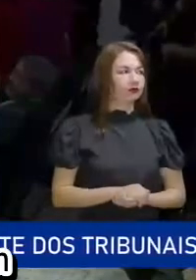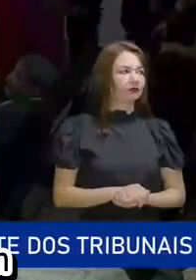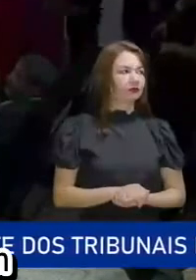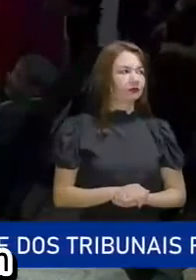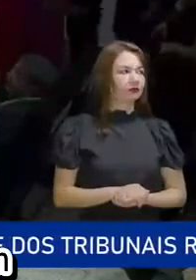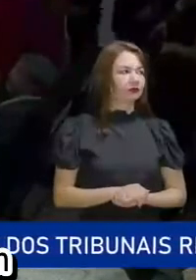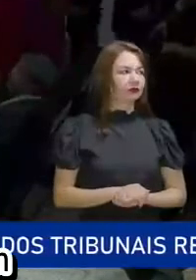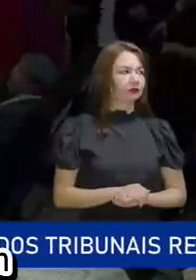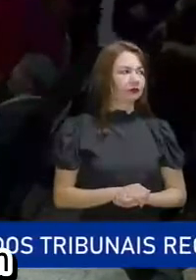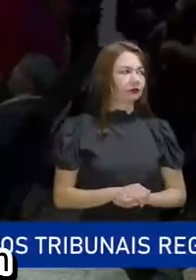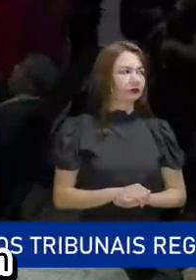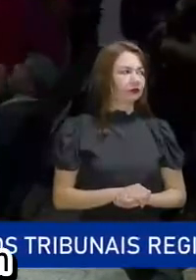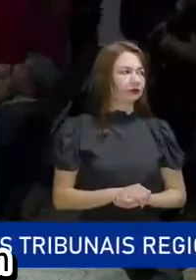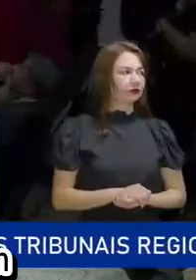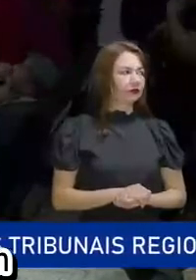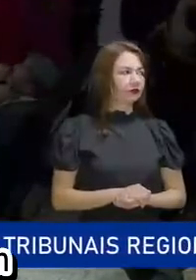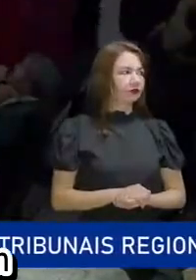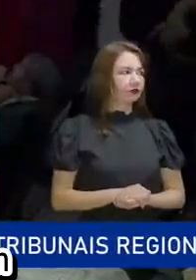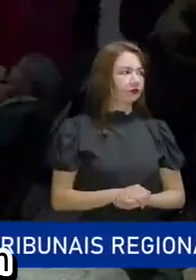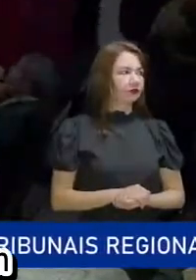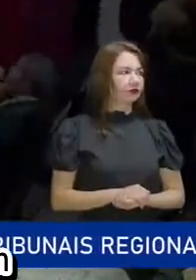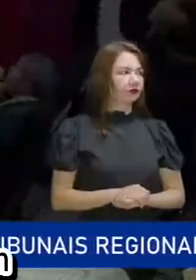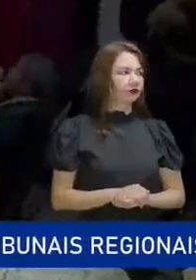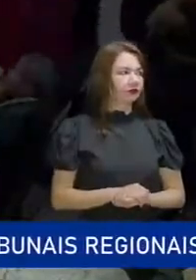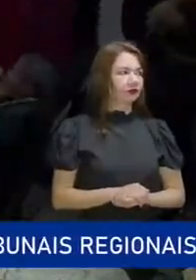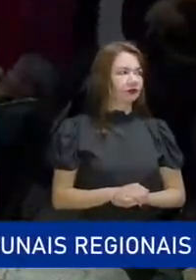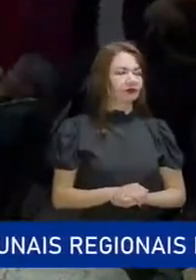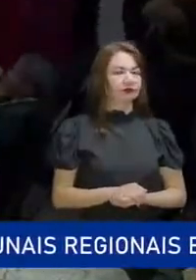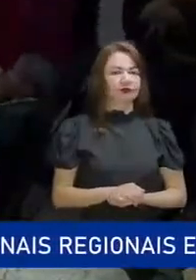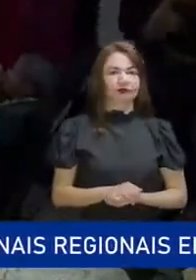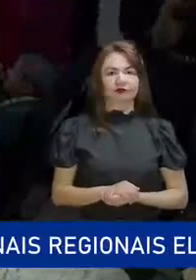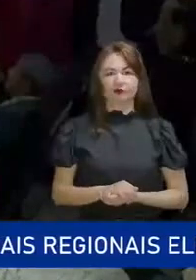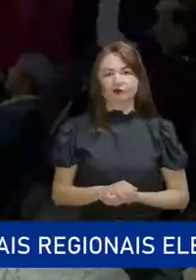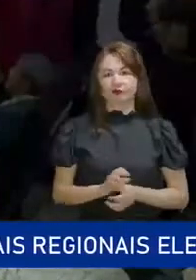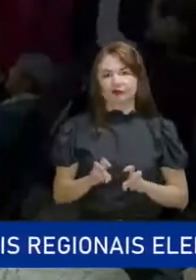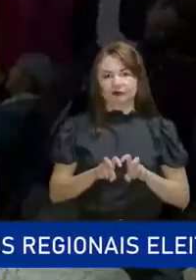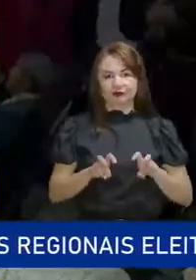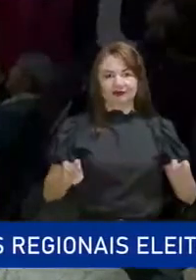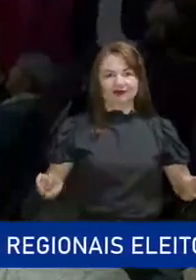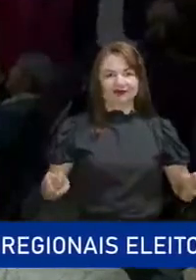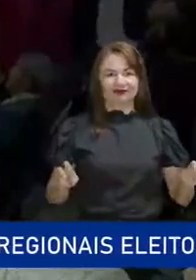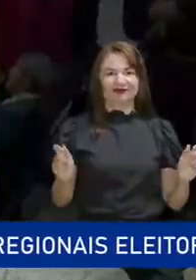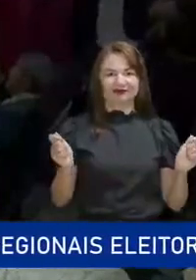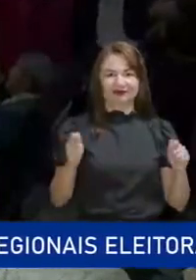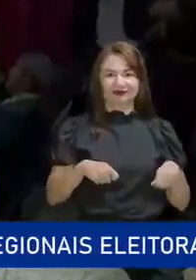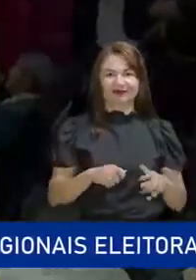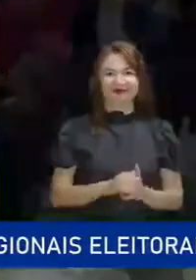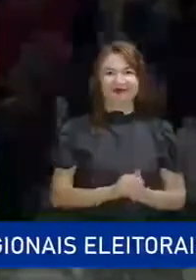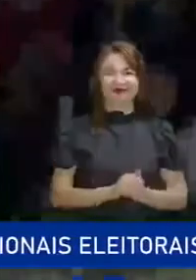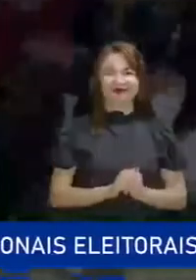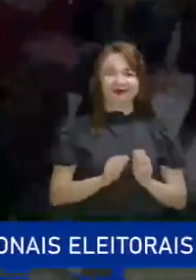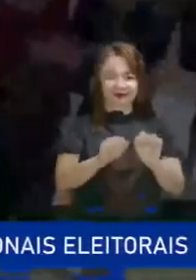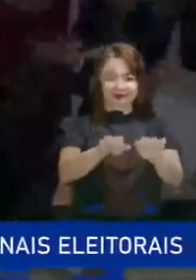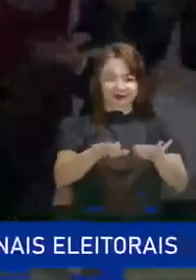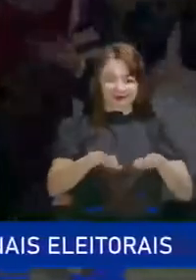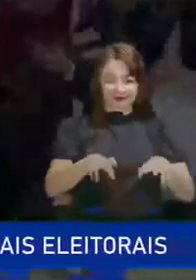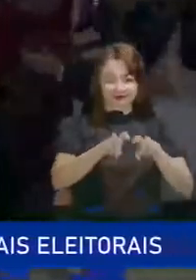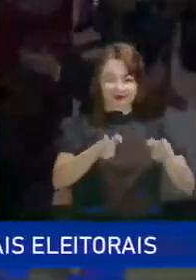As autoridades que compuseram a mesa podem se deslocar para as